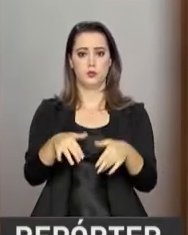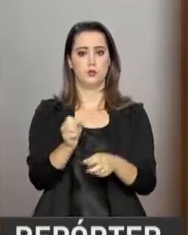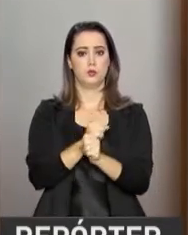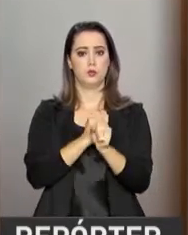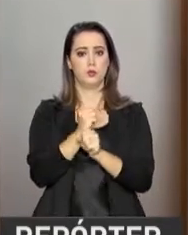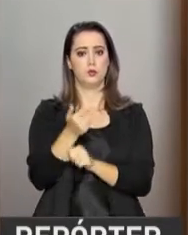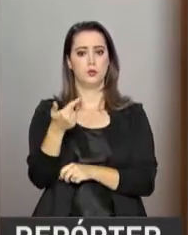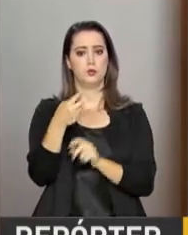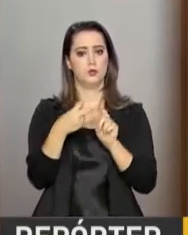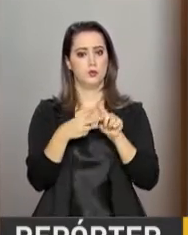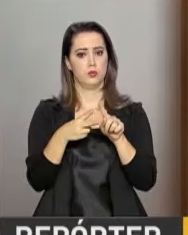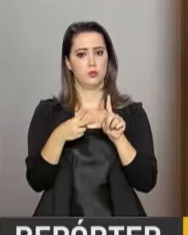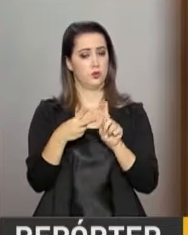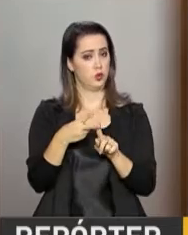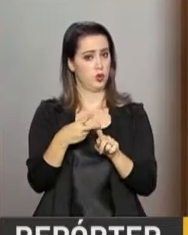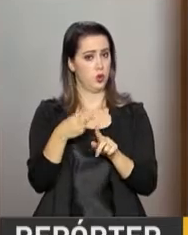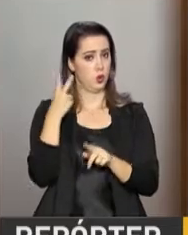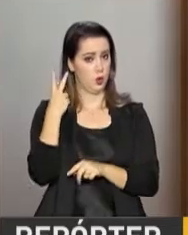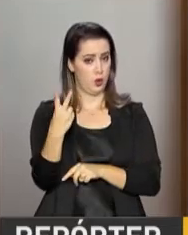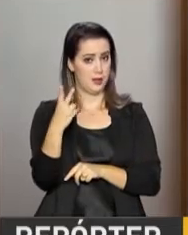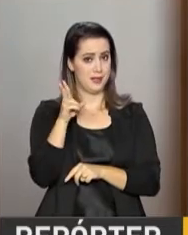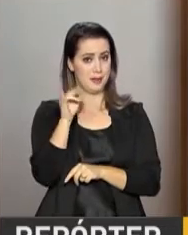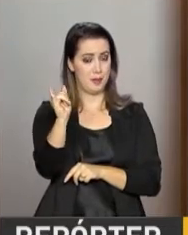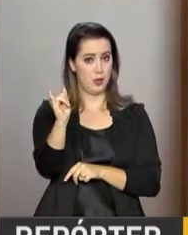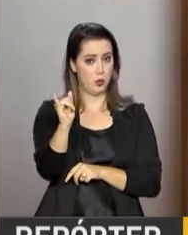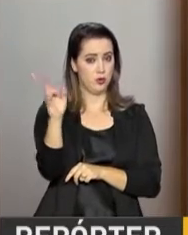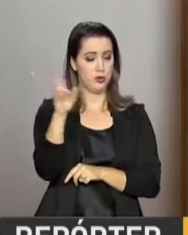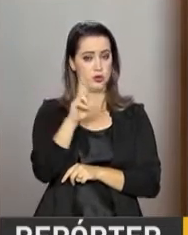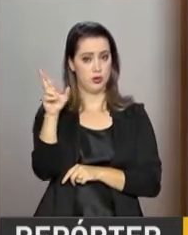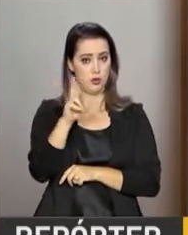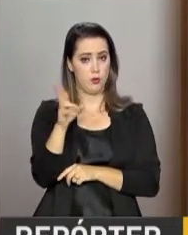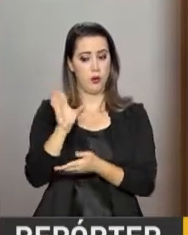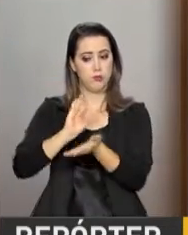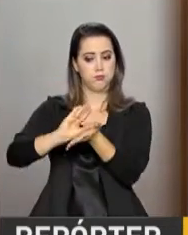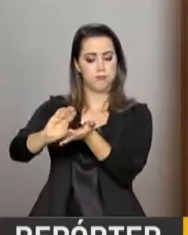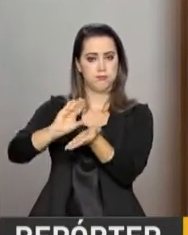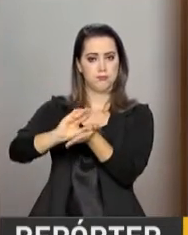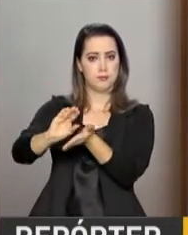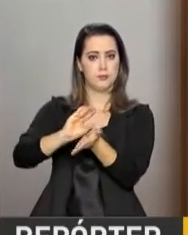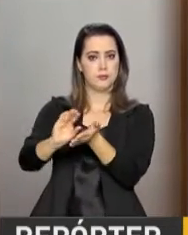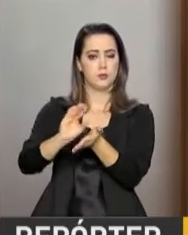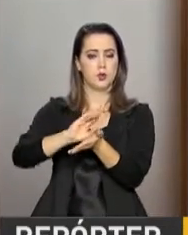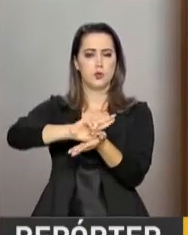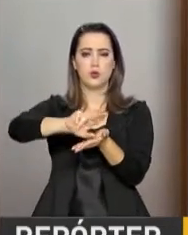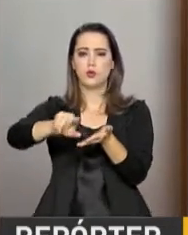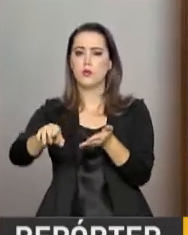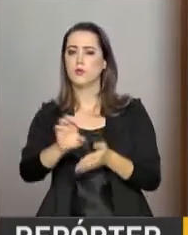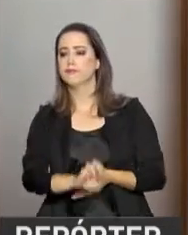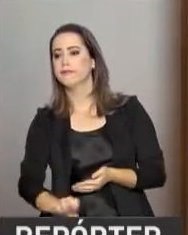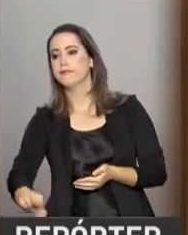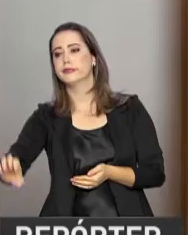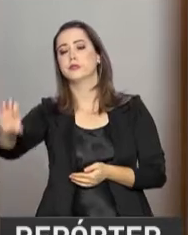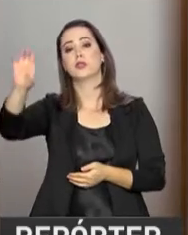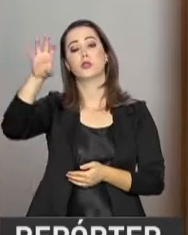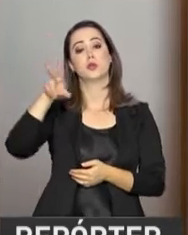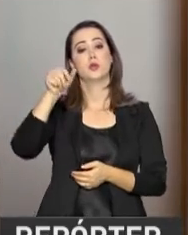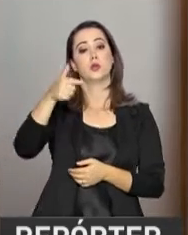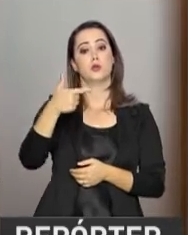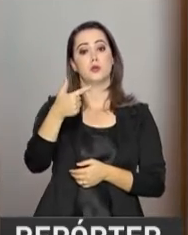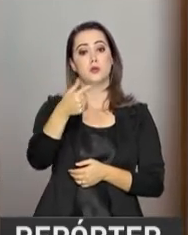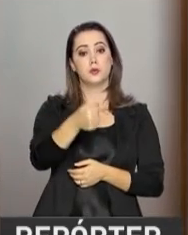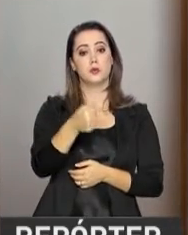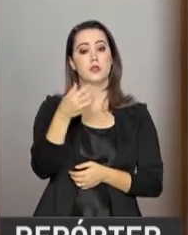outros dois bilhões de reais vão ser destinados a obras de saneamento em todo o país totalizando em 2017